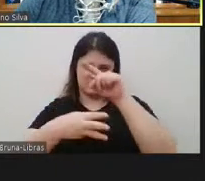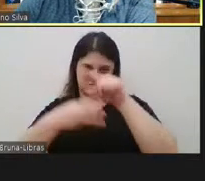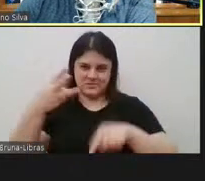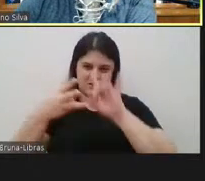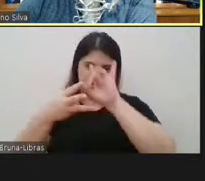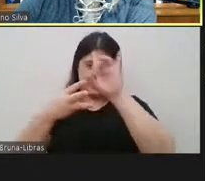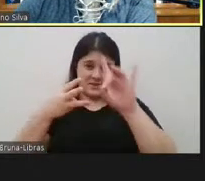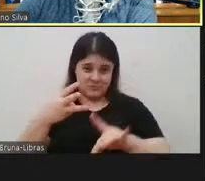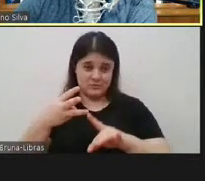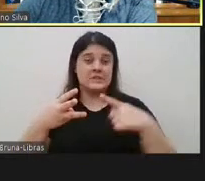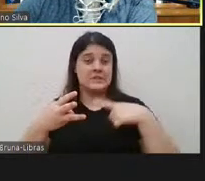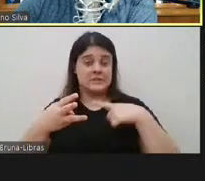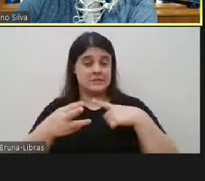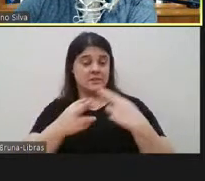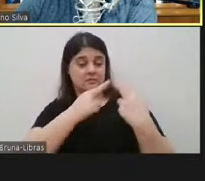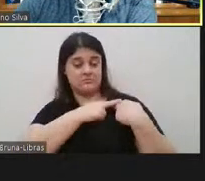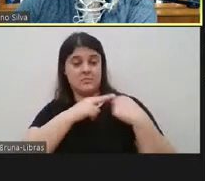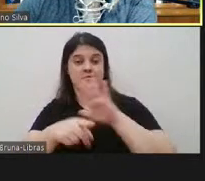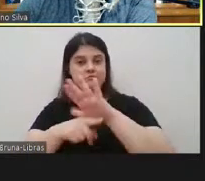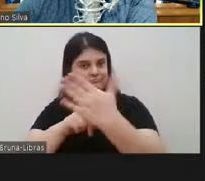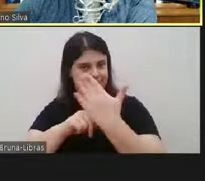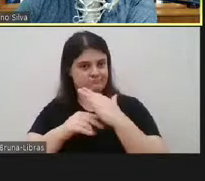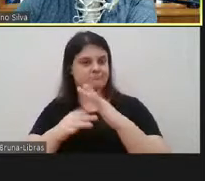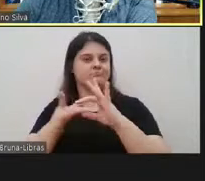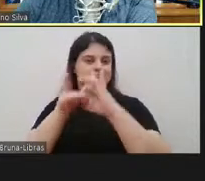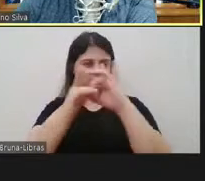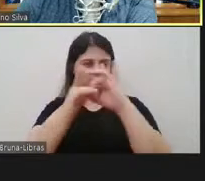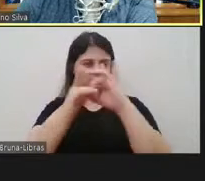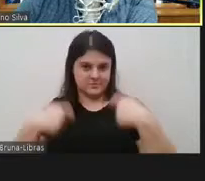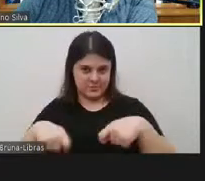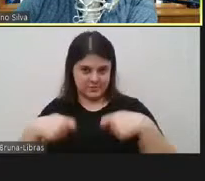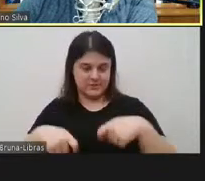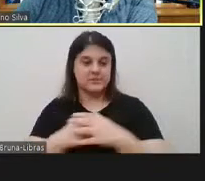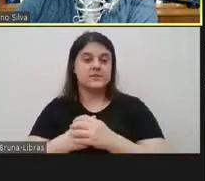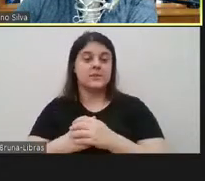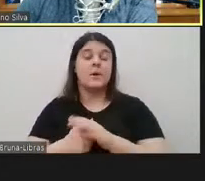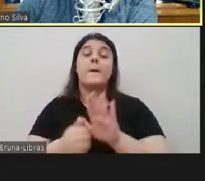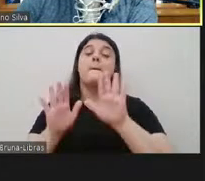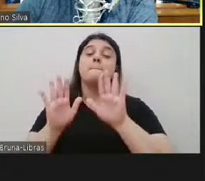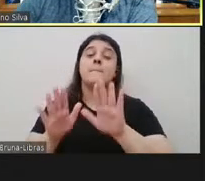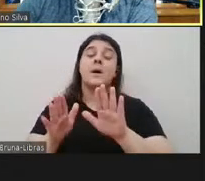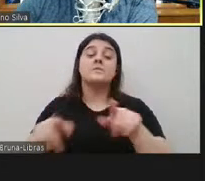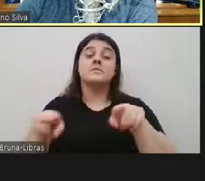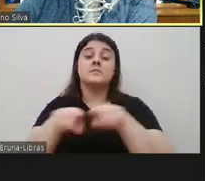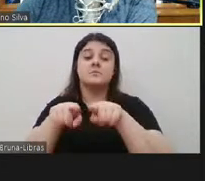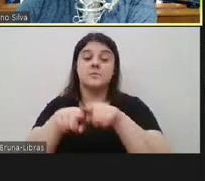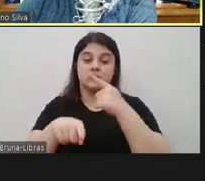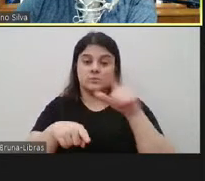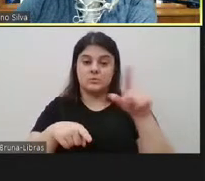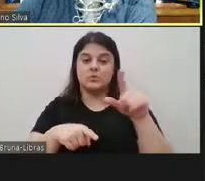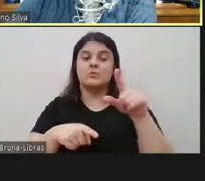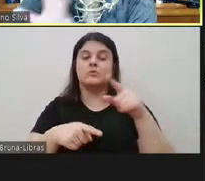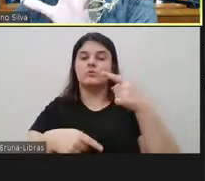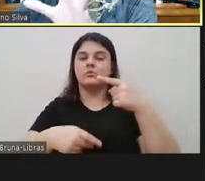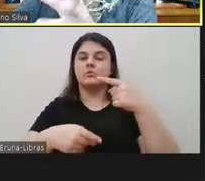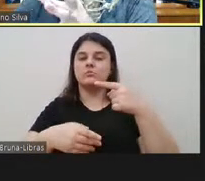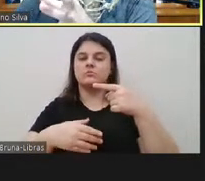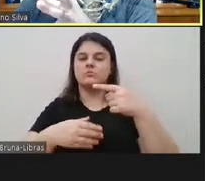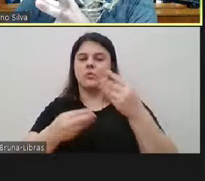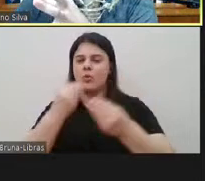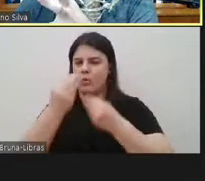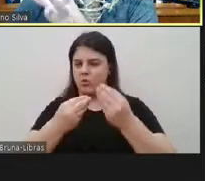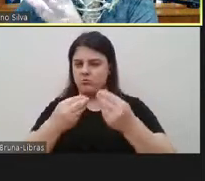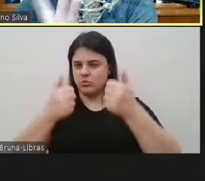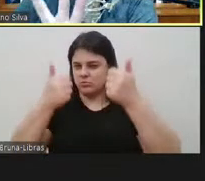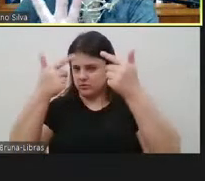cada íntimas ao mesmo tempo de cooperação em certos assuntos né mas aqui também um pouquinho mais o material para vocês sobre